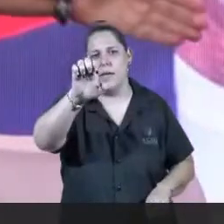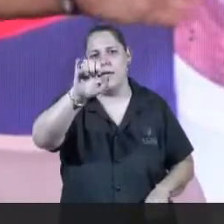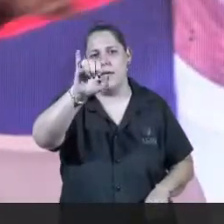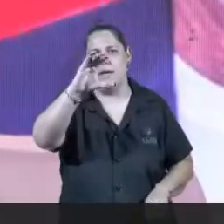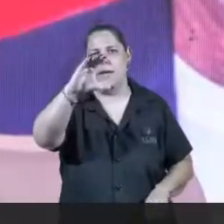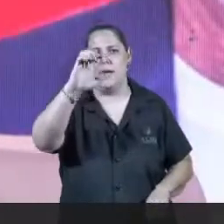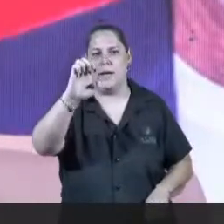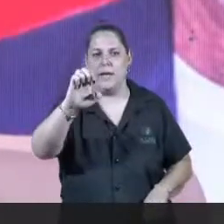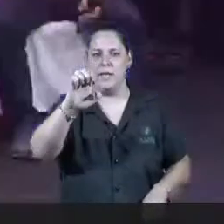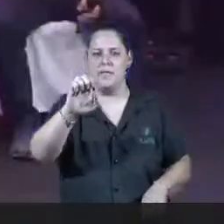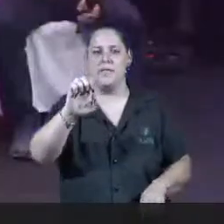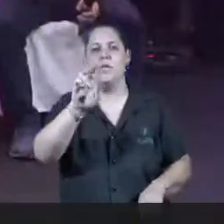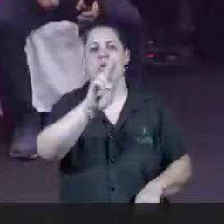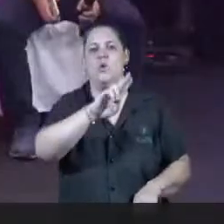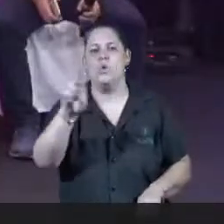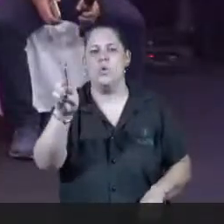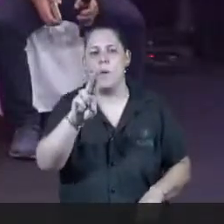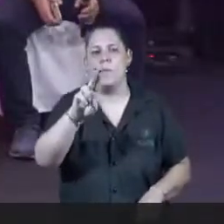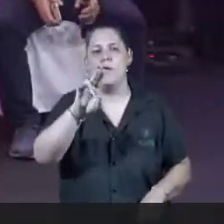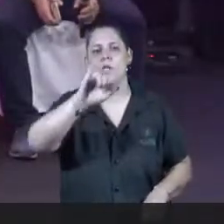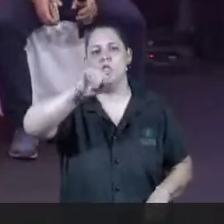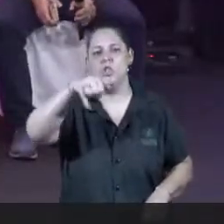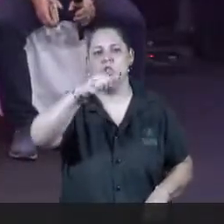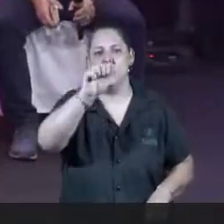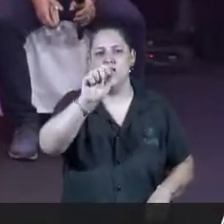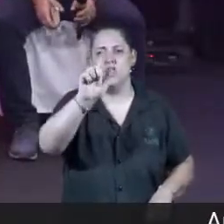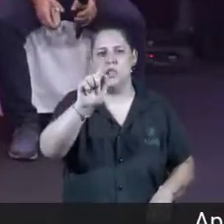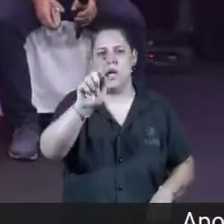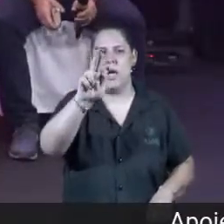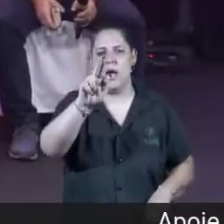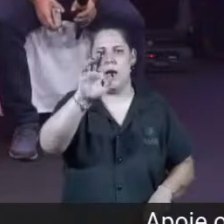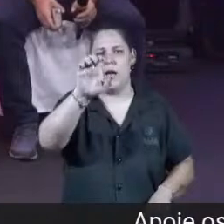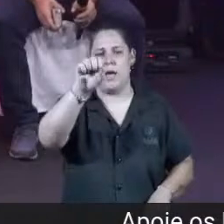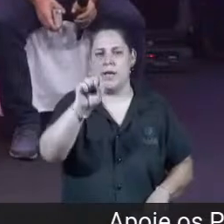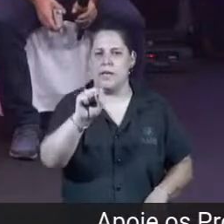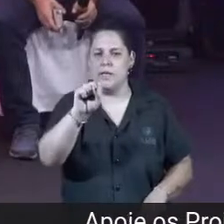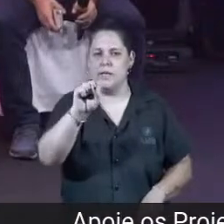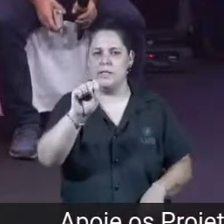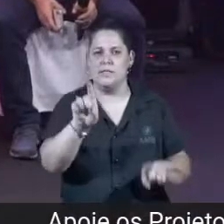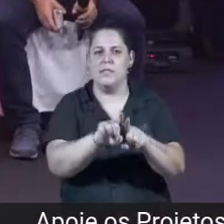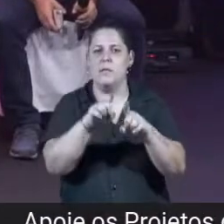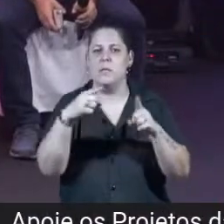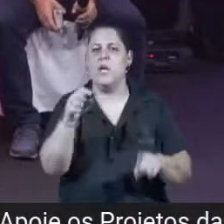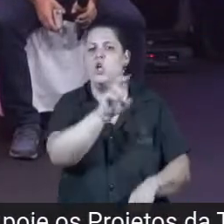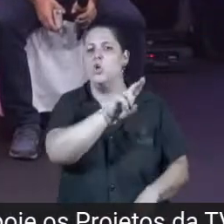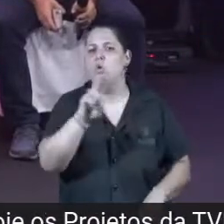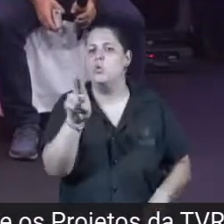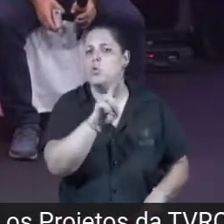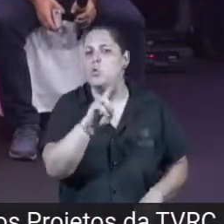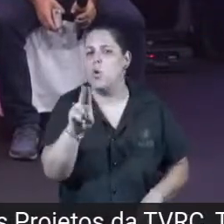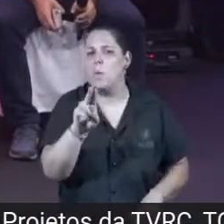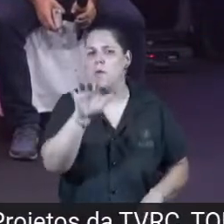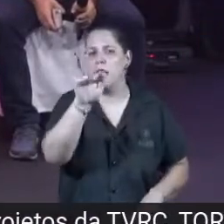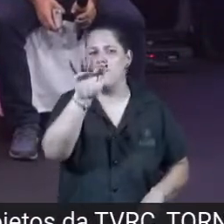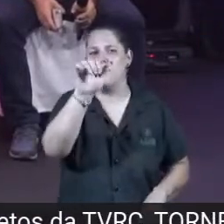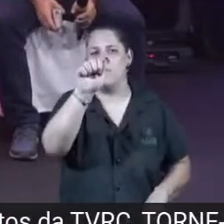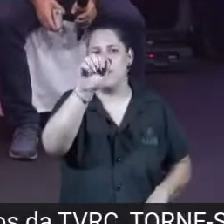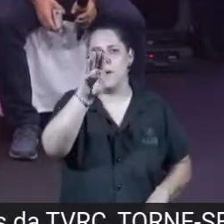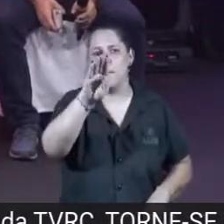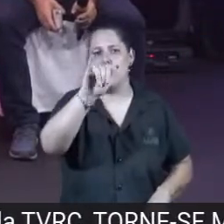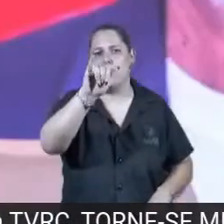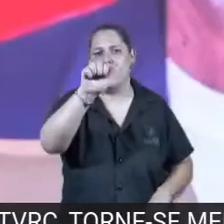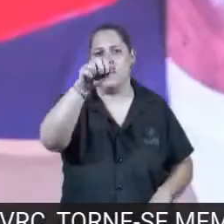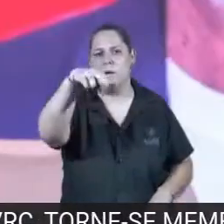nosso companheiro Jacques Wagner, e, principalmente, em nome do nosso querido Fabiano